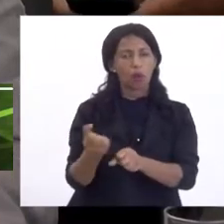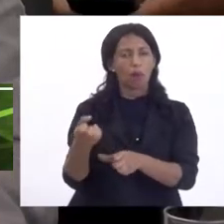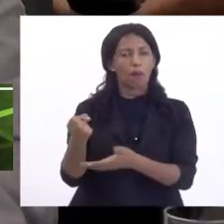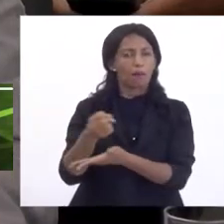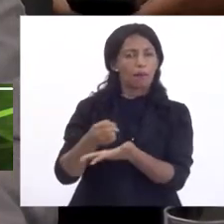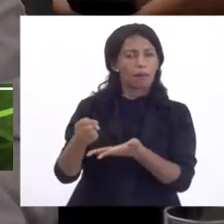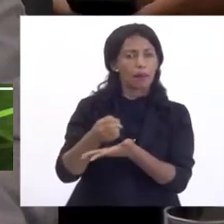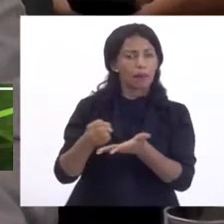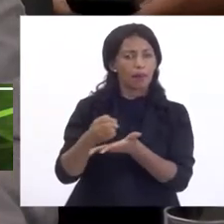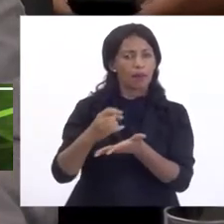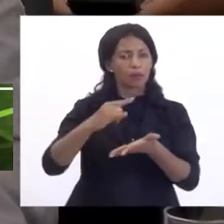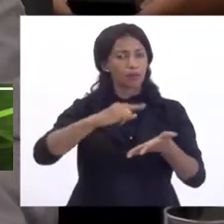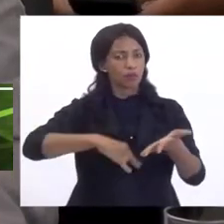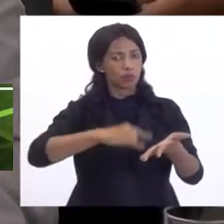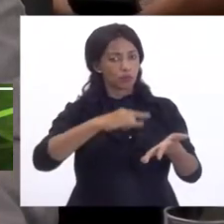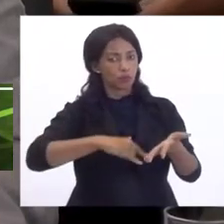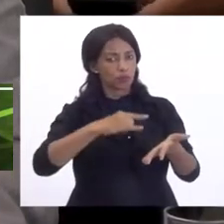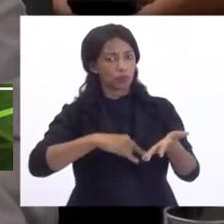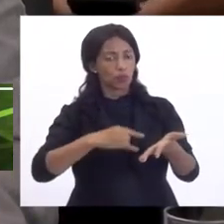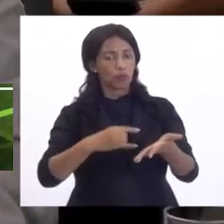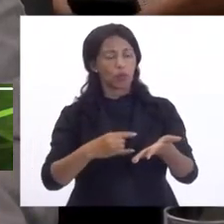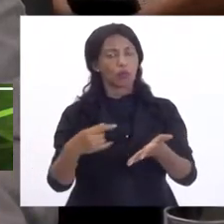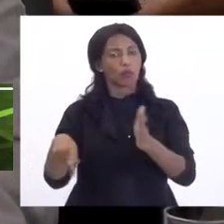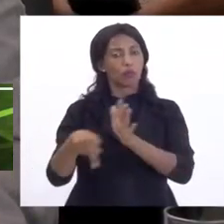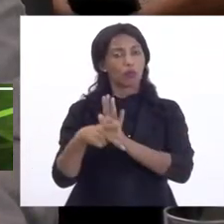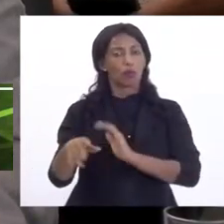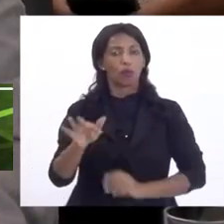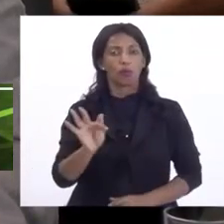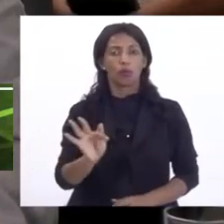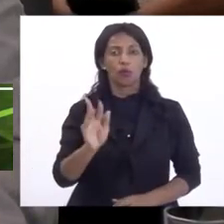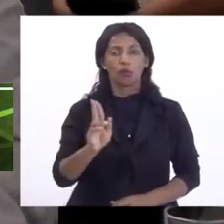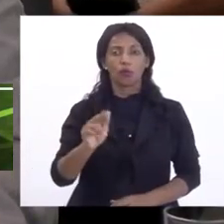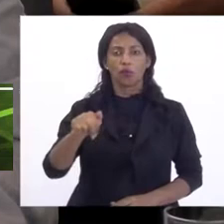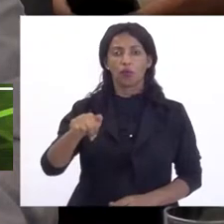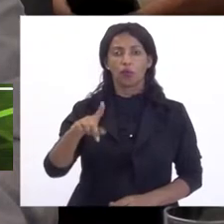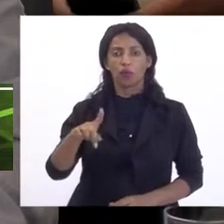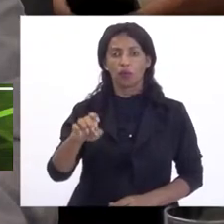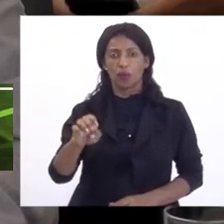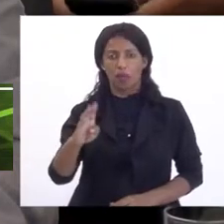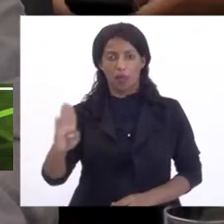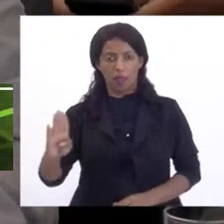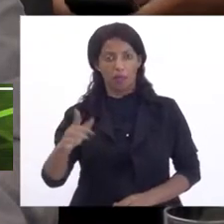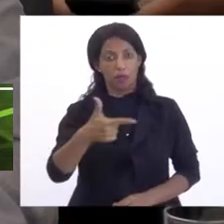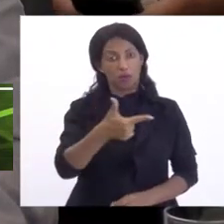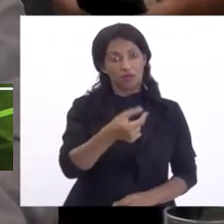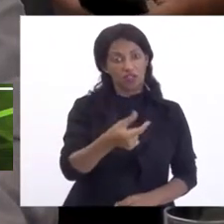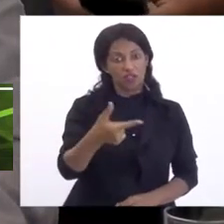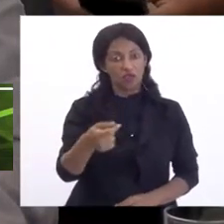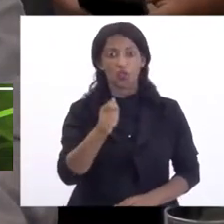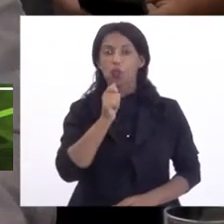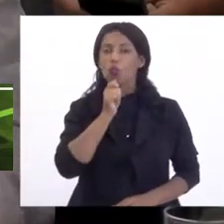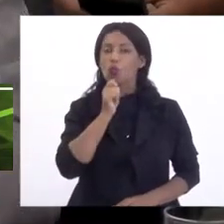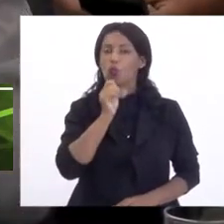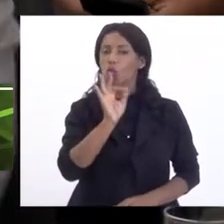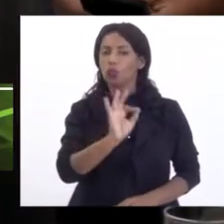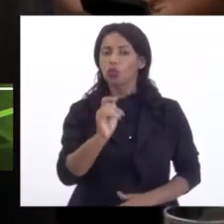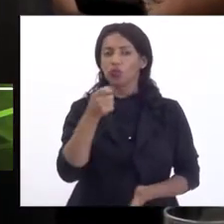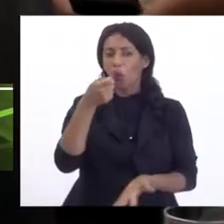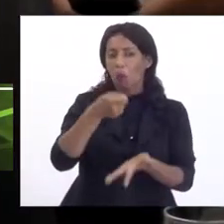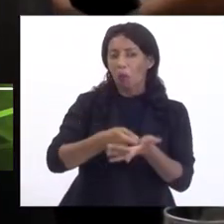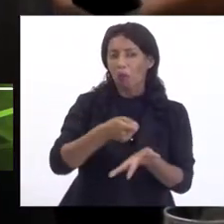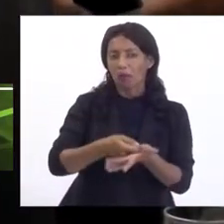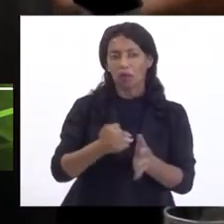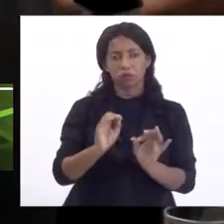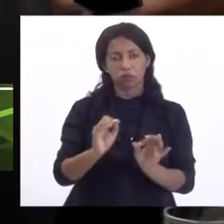cálculo das receitas que compõem o Fundeb. Então, em 2020, não existia essa obrigatoriedade,